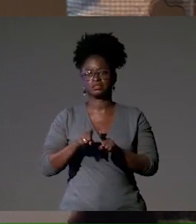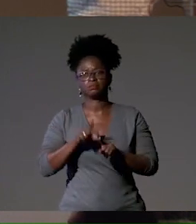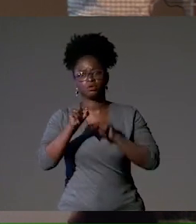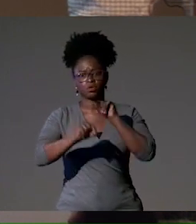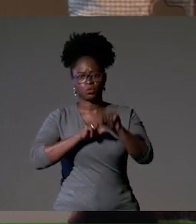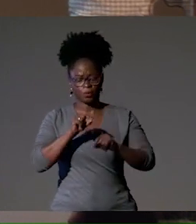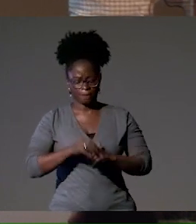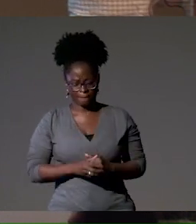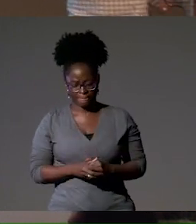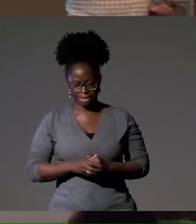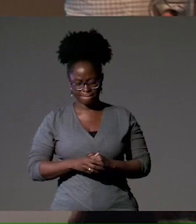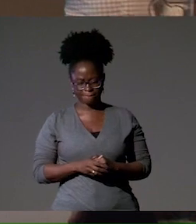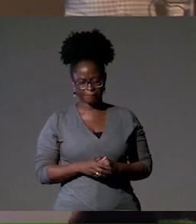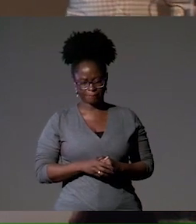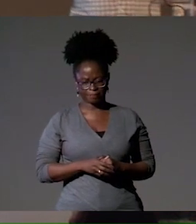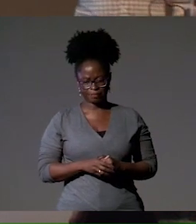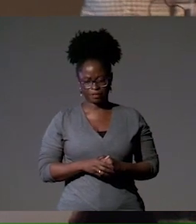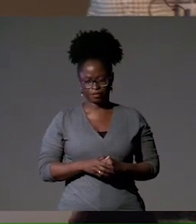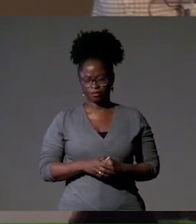vida.